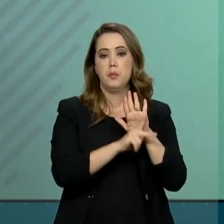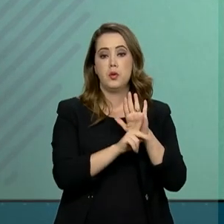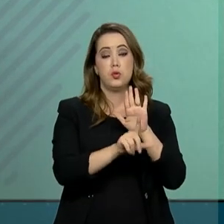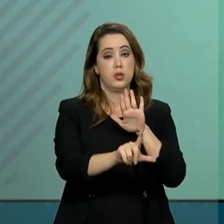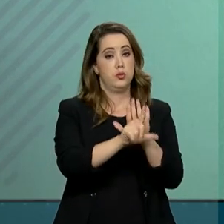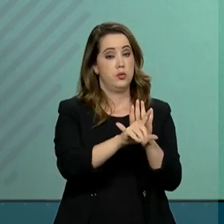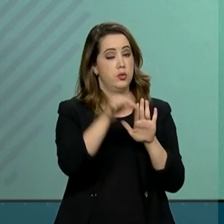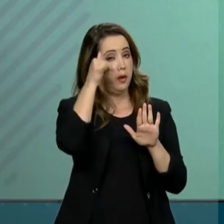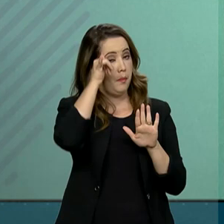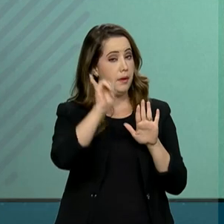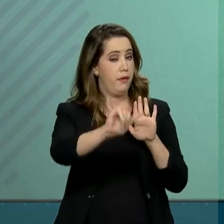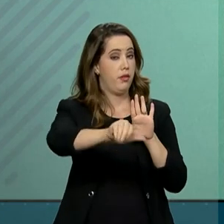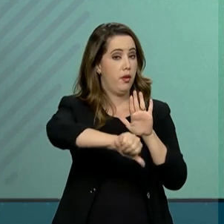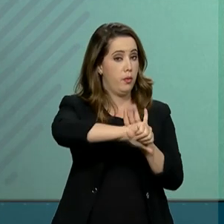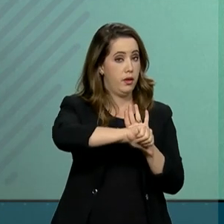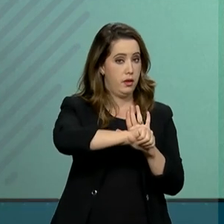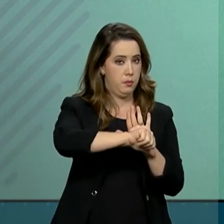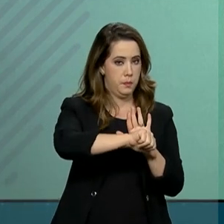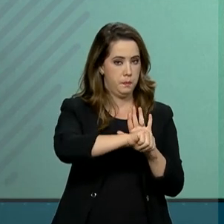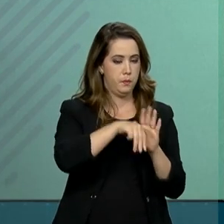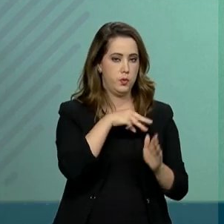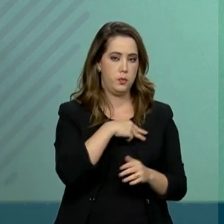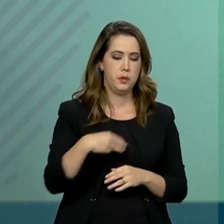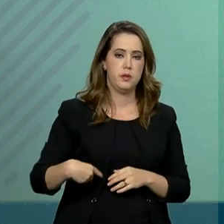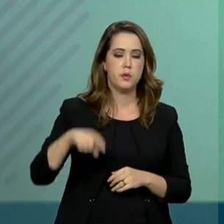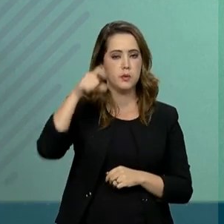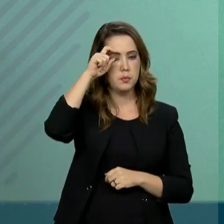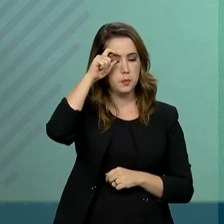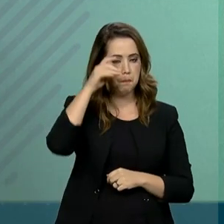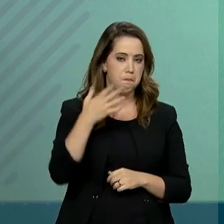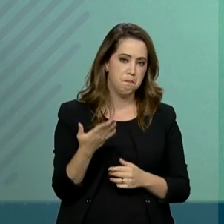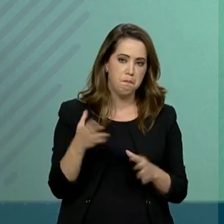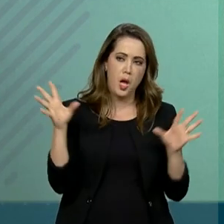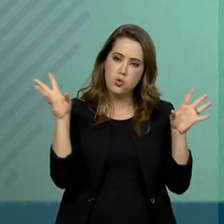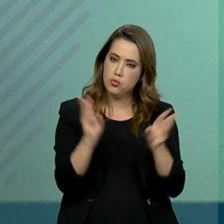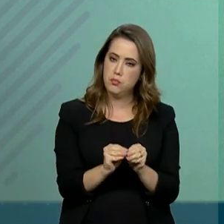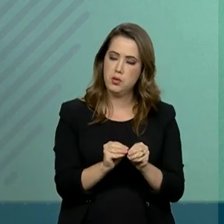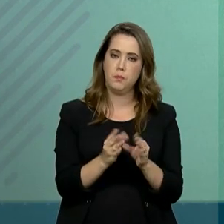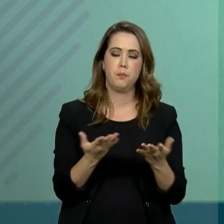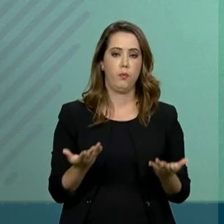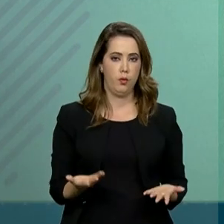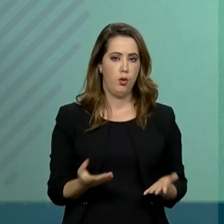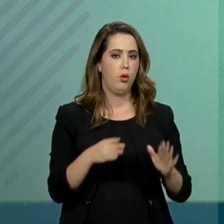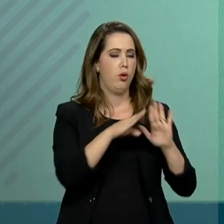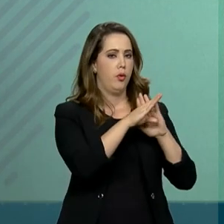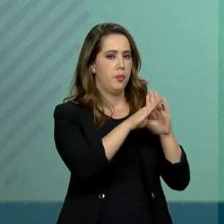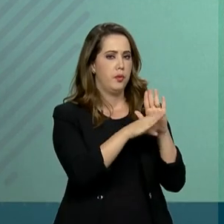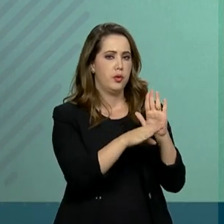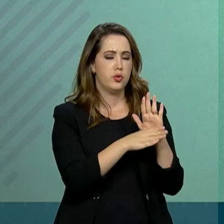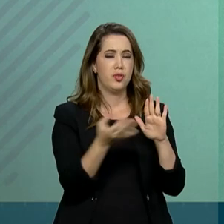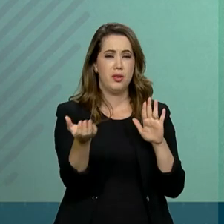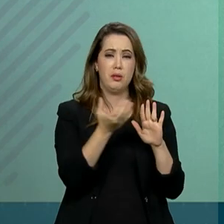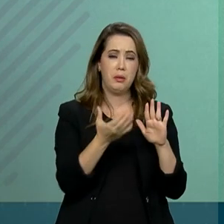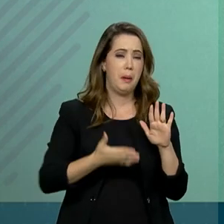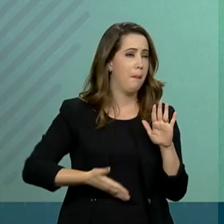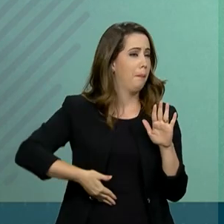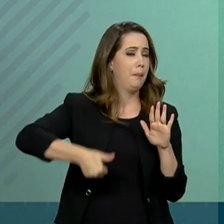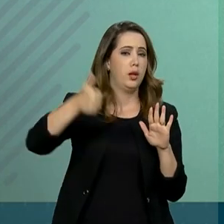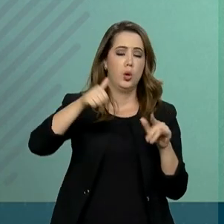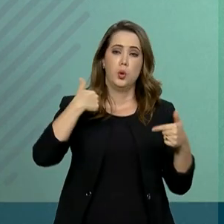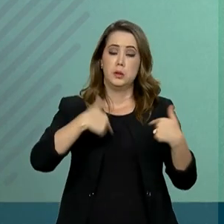do ministro moro em linhas gerais o projeto tem o objetivo de maior efetividade